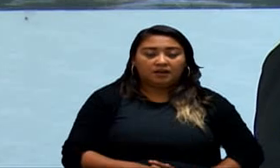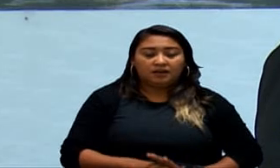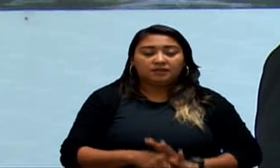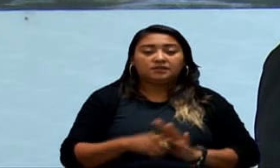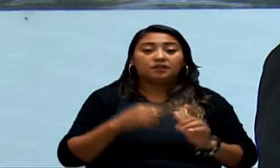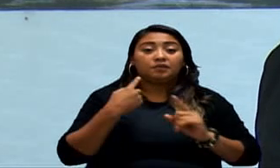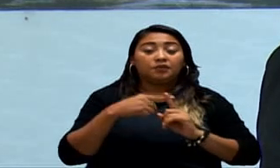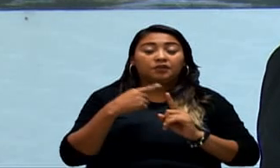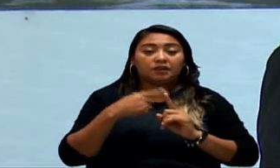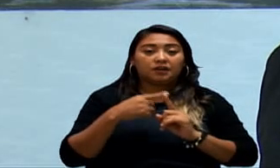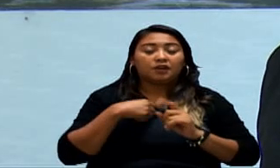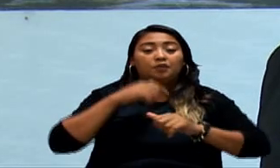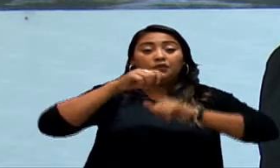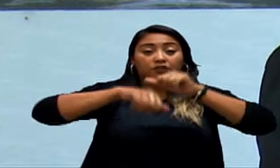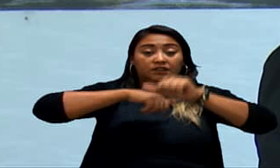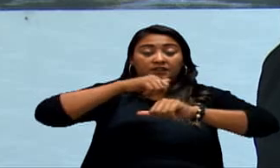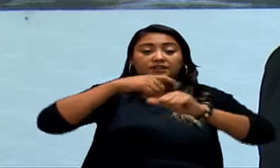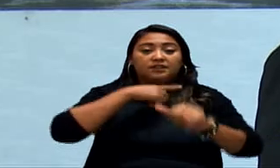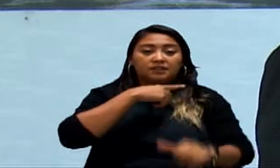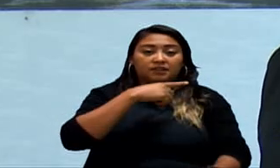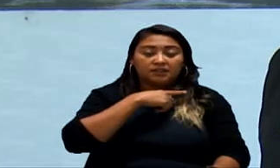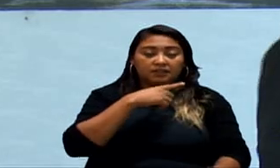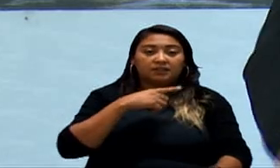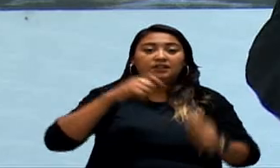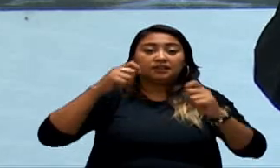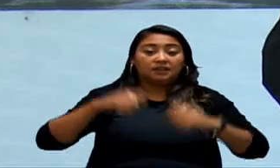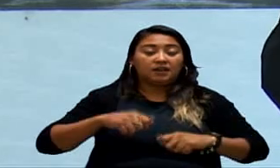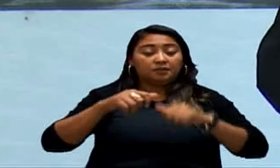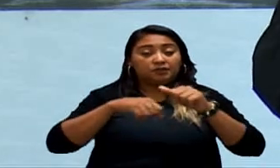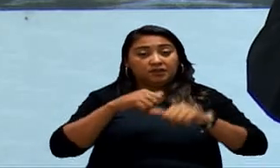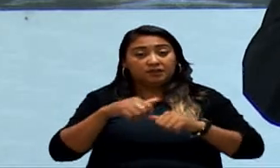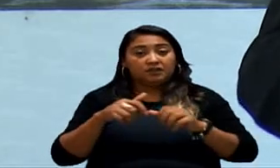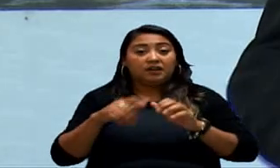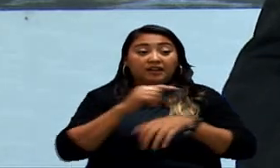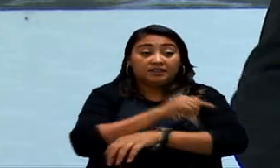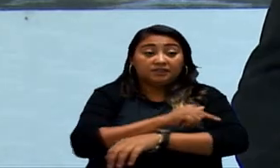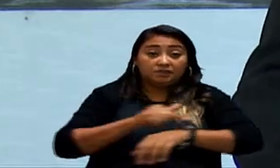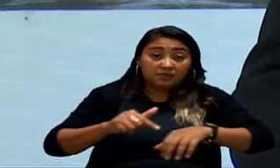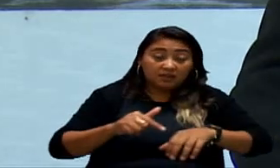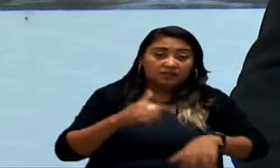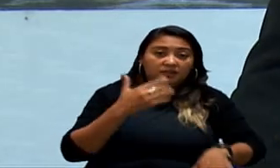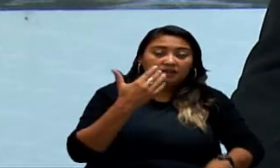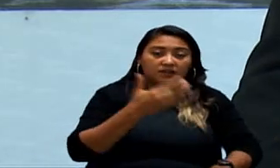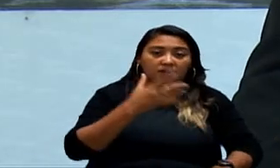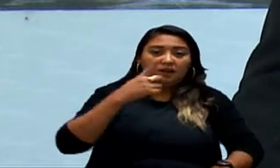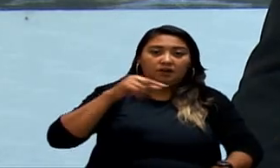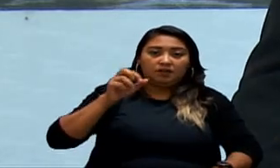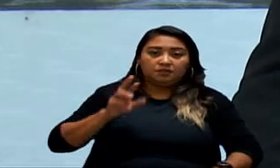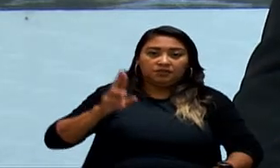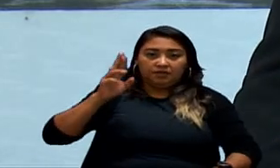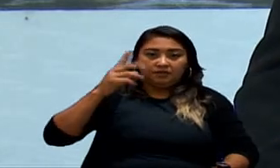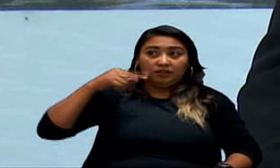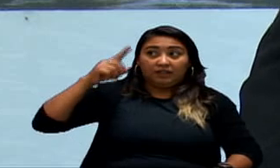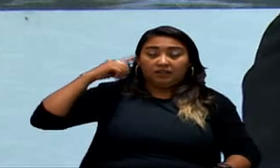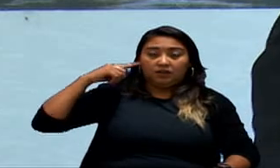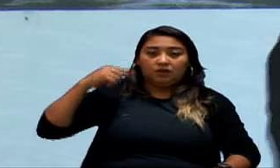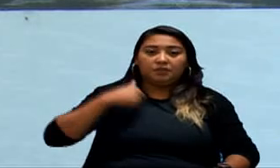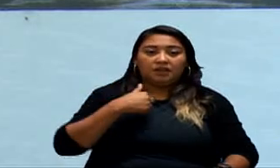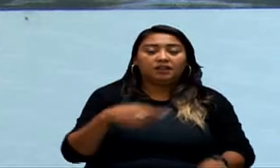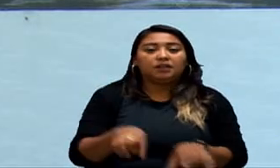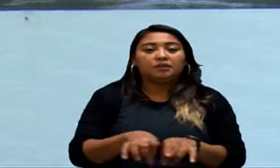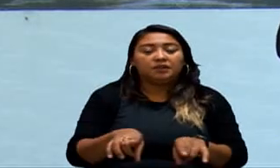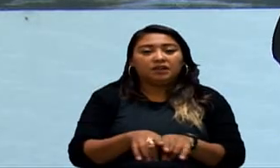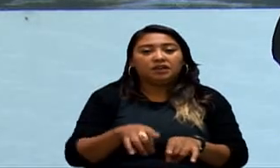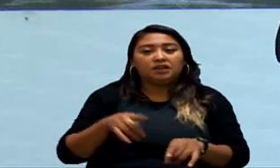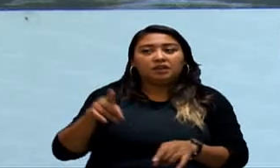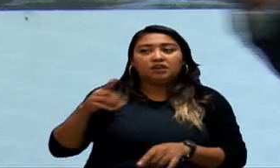porque há uma mudança nisso, vou ver se dá para fazer. E em respeito ao autor anterior, a mim, e em respeito também